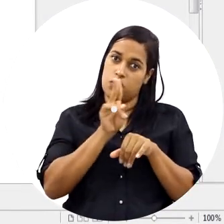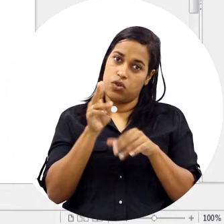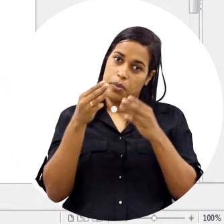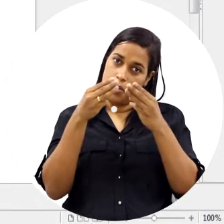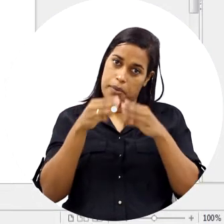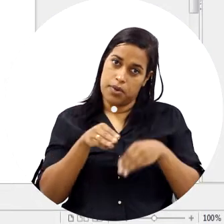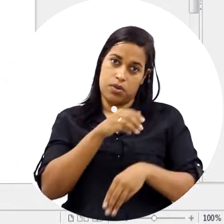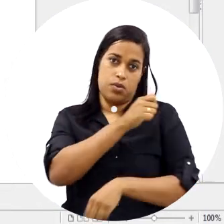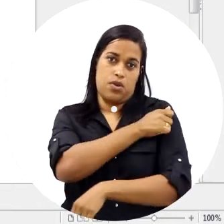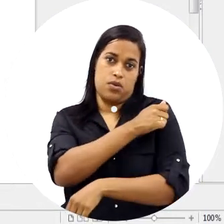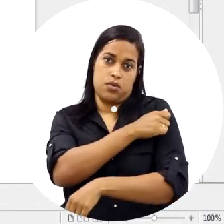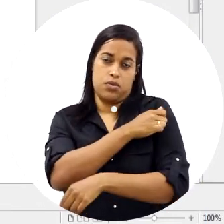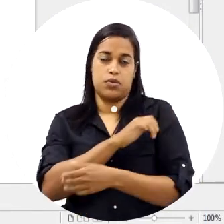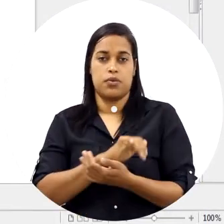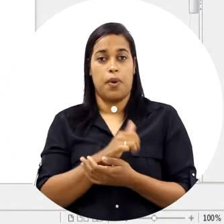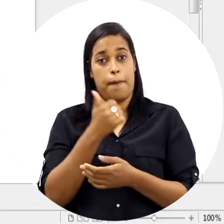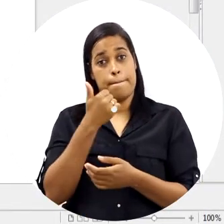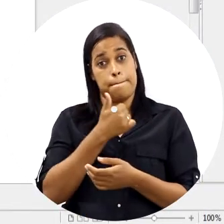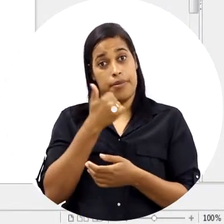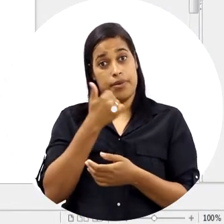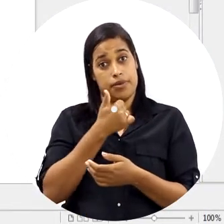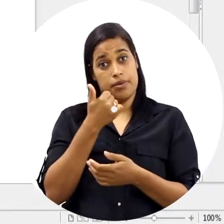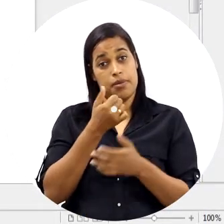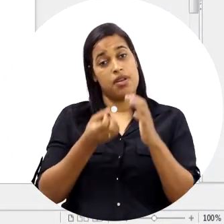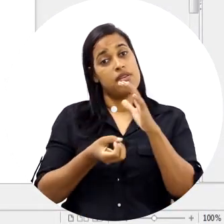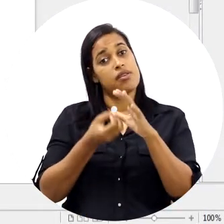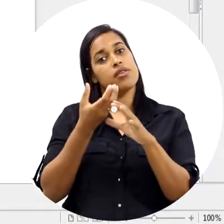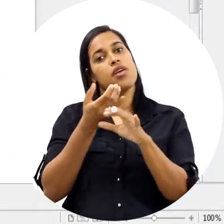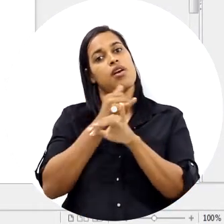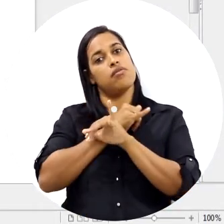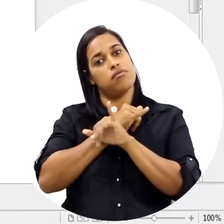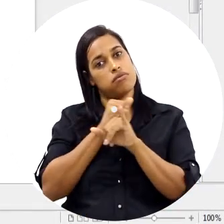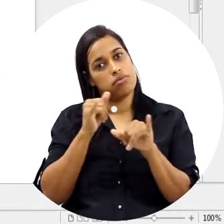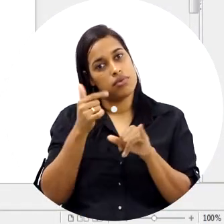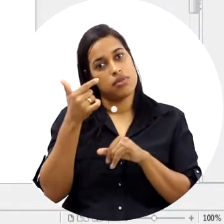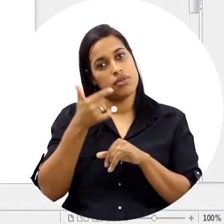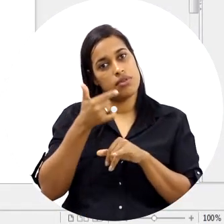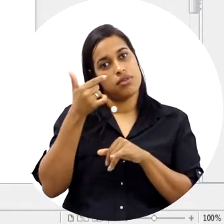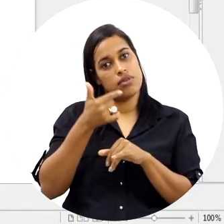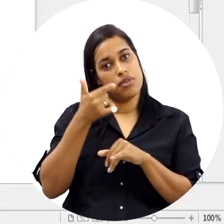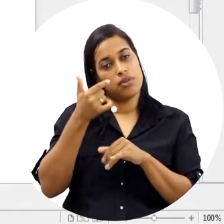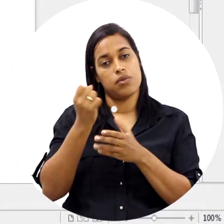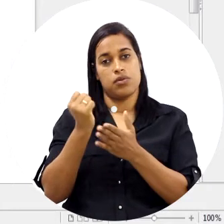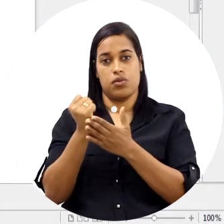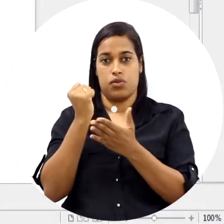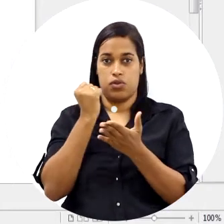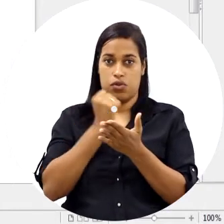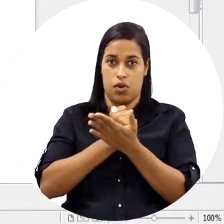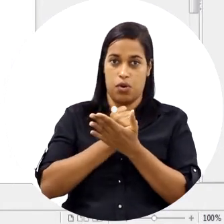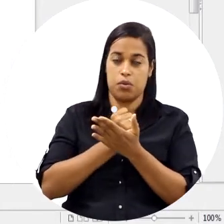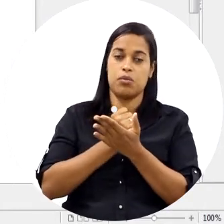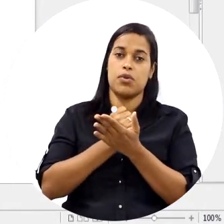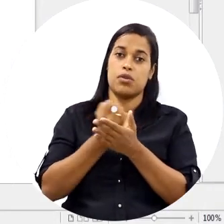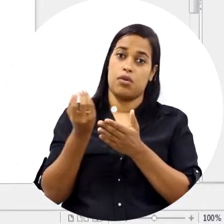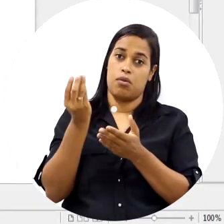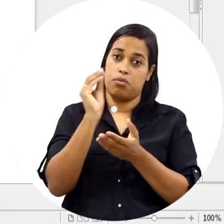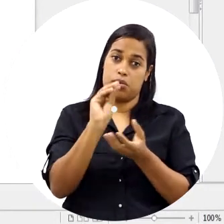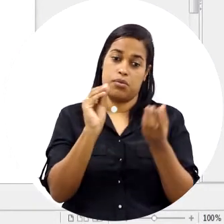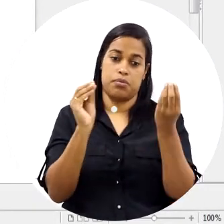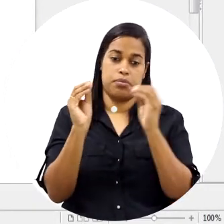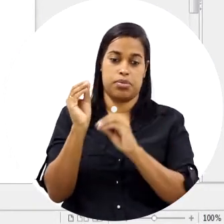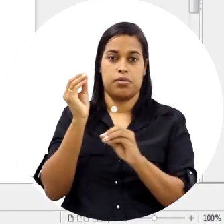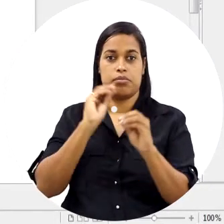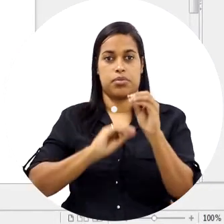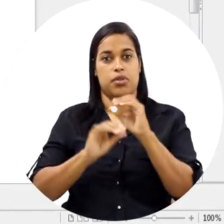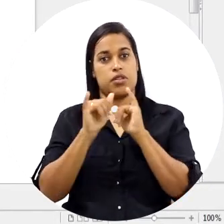matrícula do aluno. Então, o primeiro passo é esse, criar a fonte de dados. O segundo seria, dentro do teu documento, você inserir as